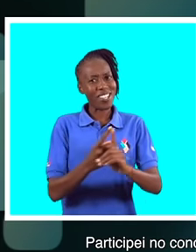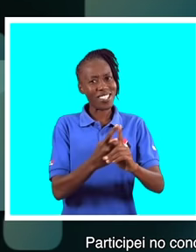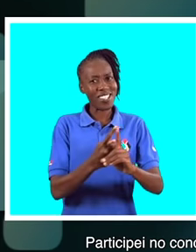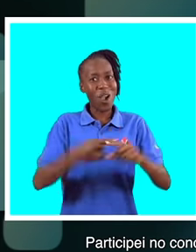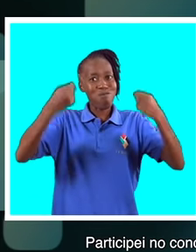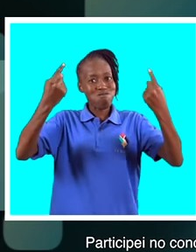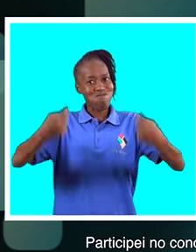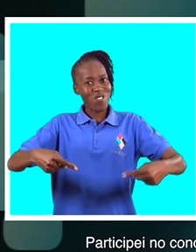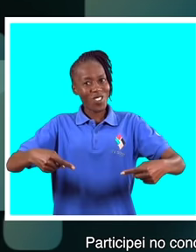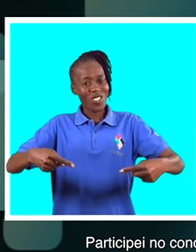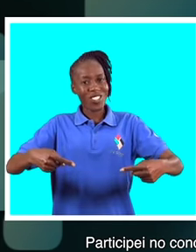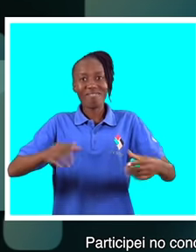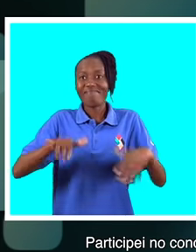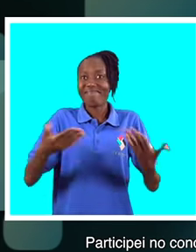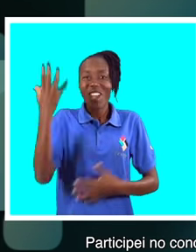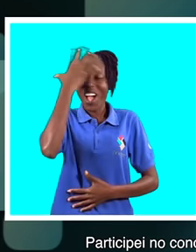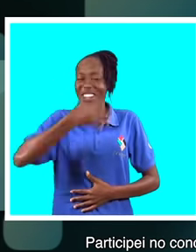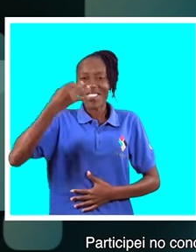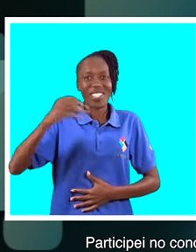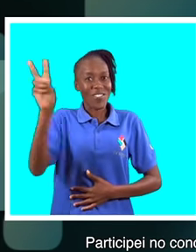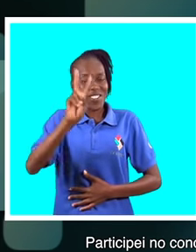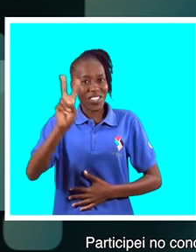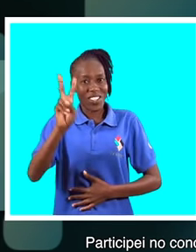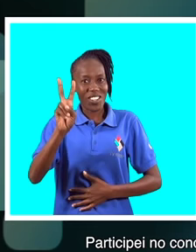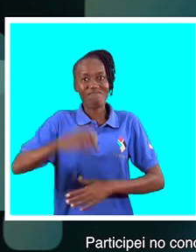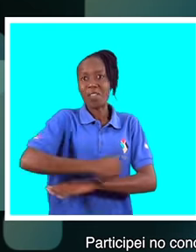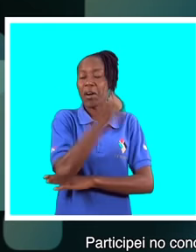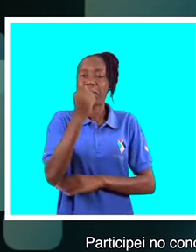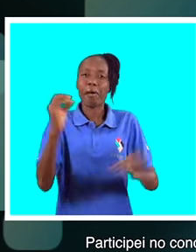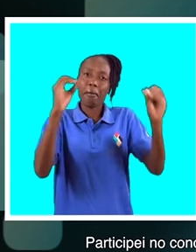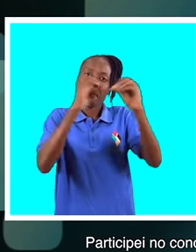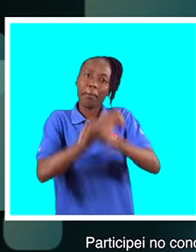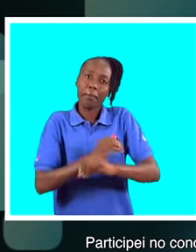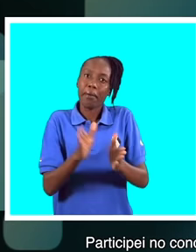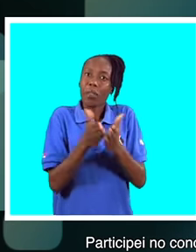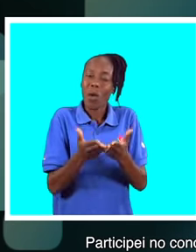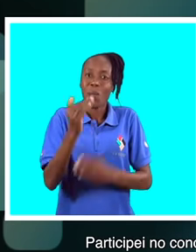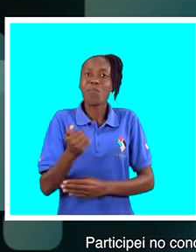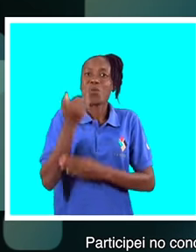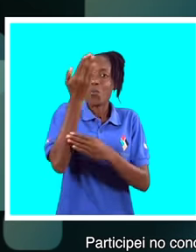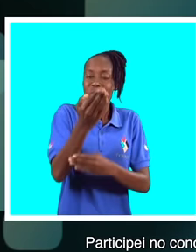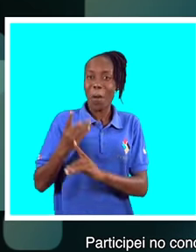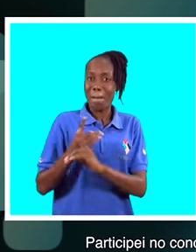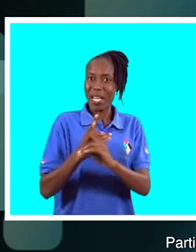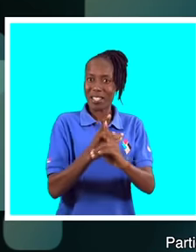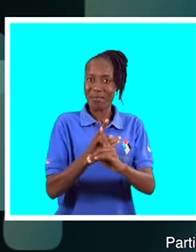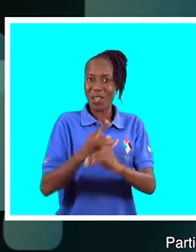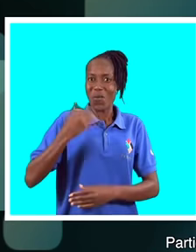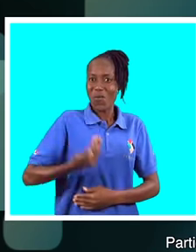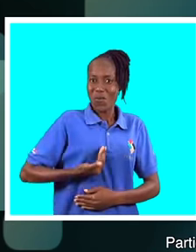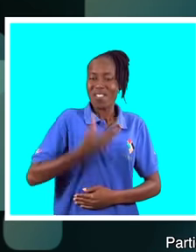onde participei do concurso Face Vodacom, não consegui ganhar.